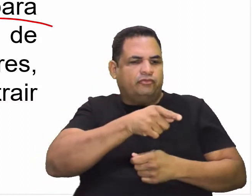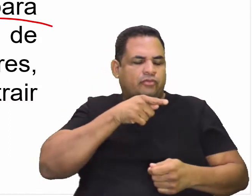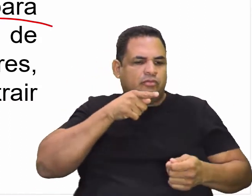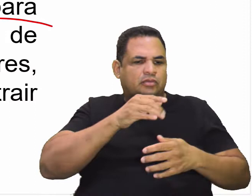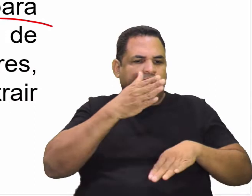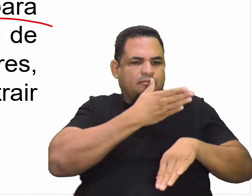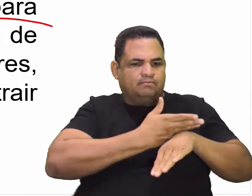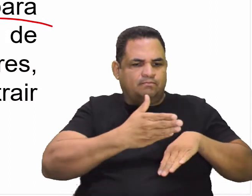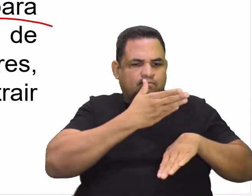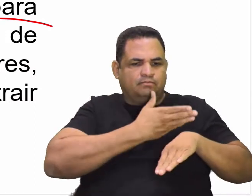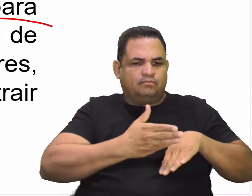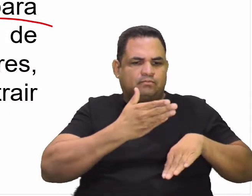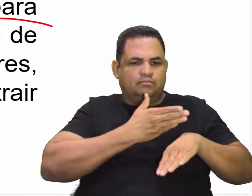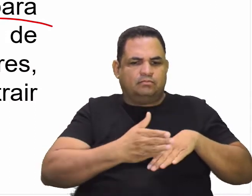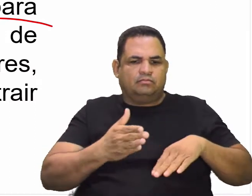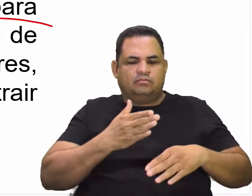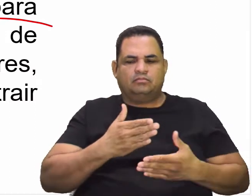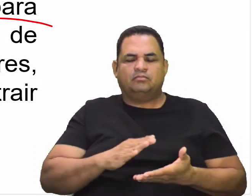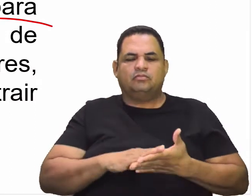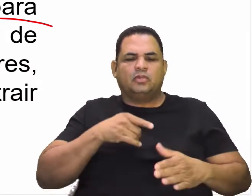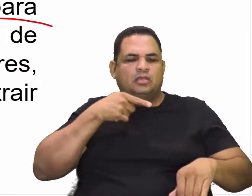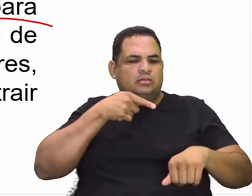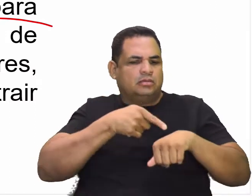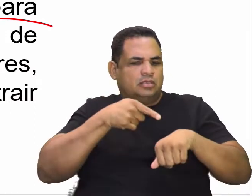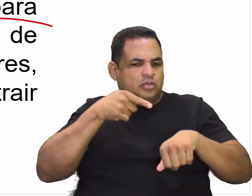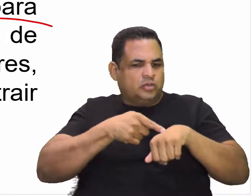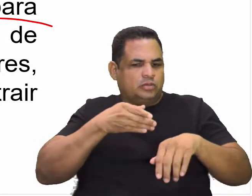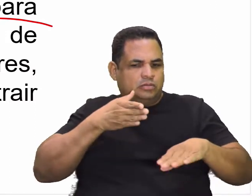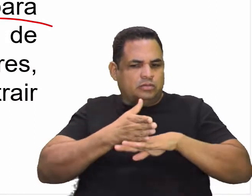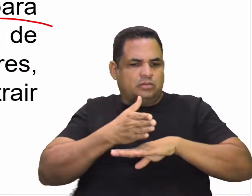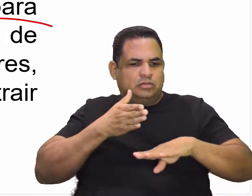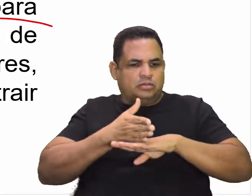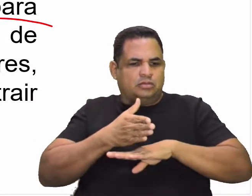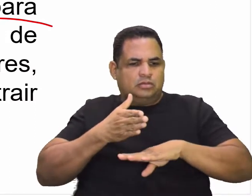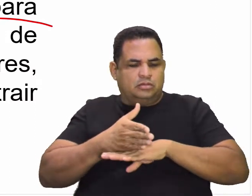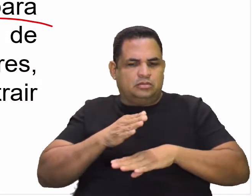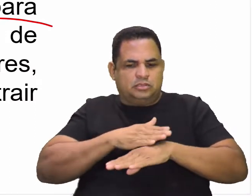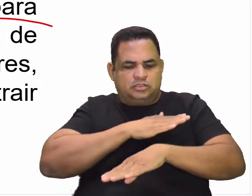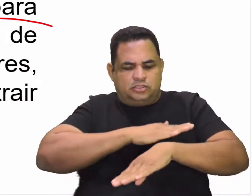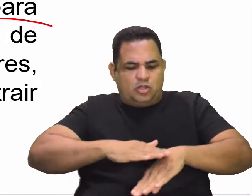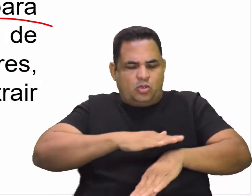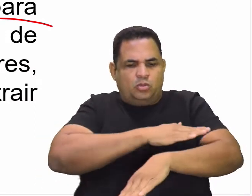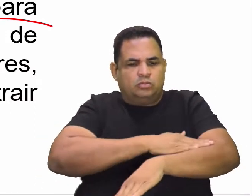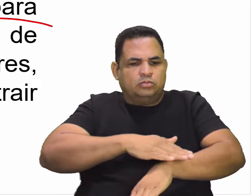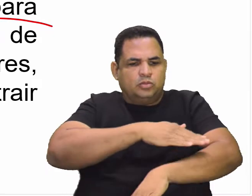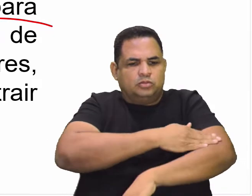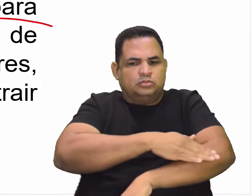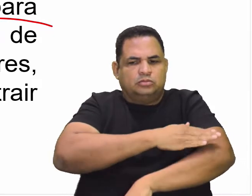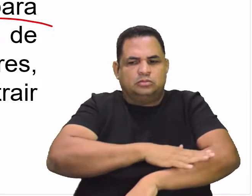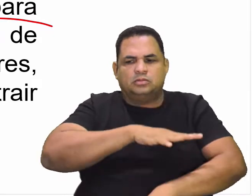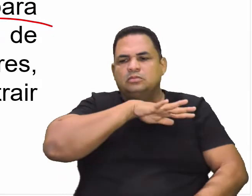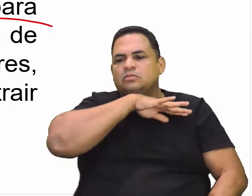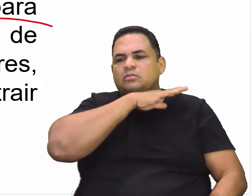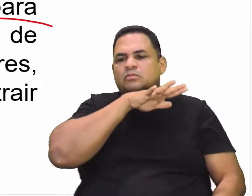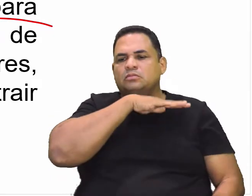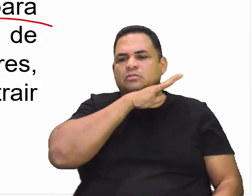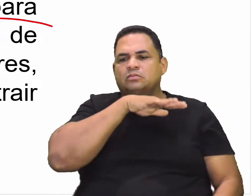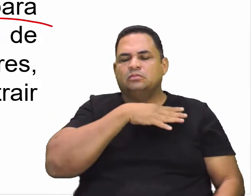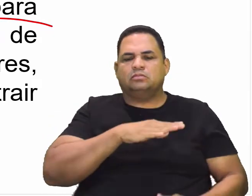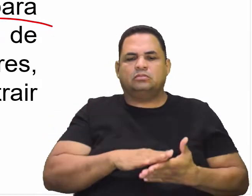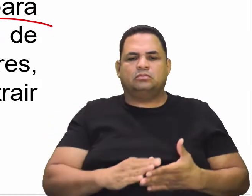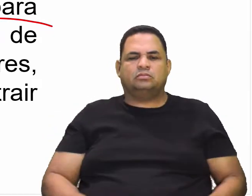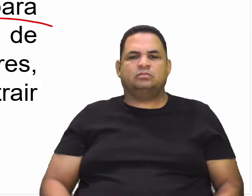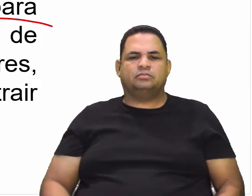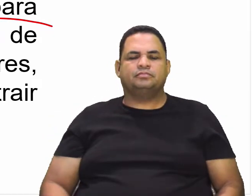furadores, raspadores, agulhas e faca para extrair o couro e pele.